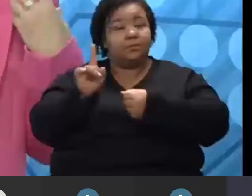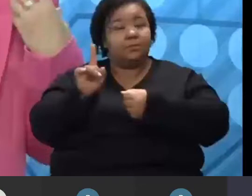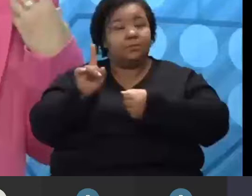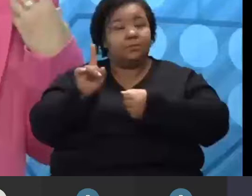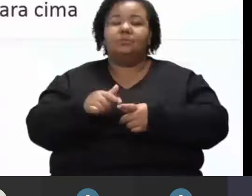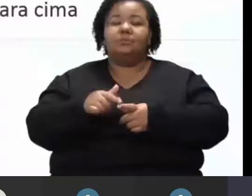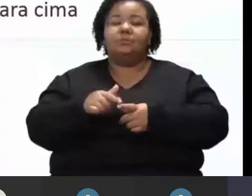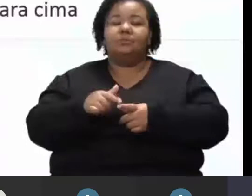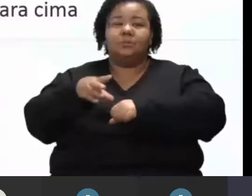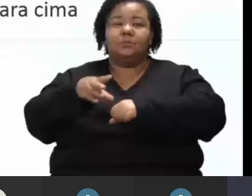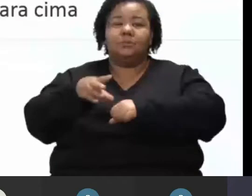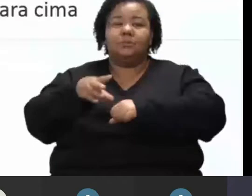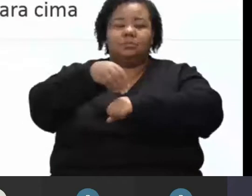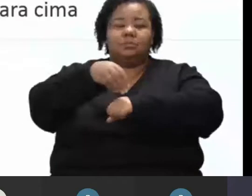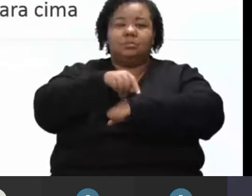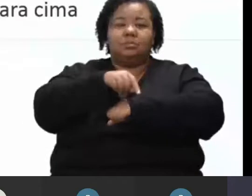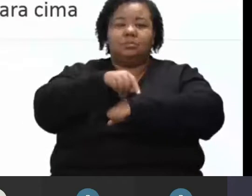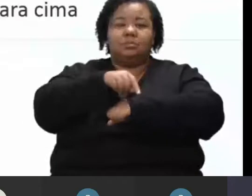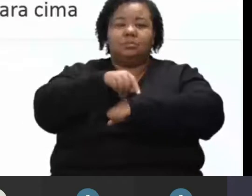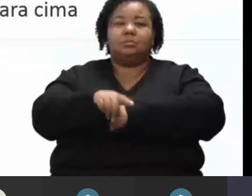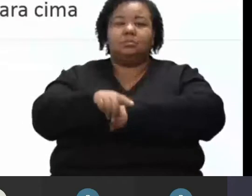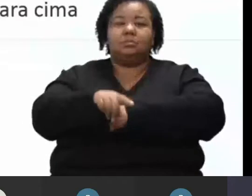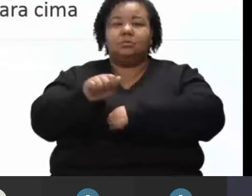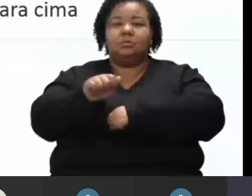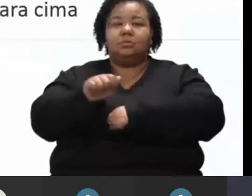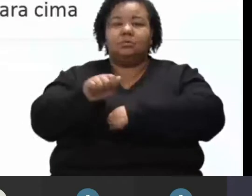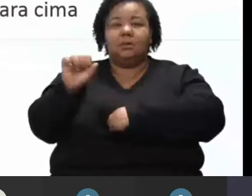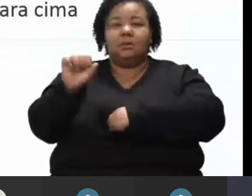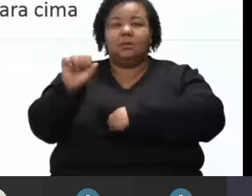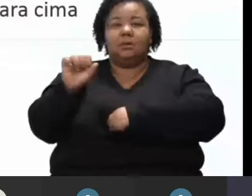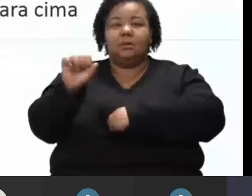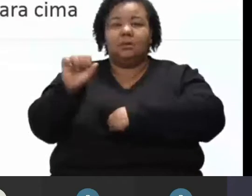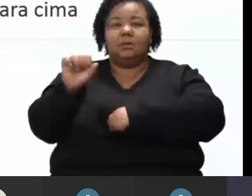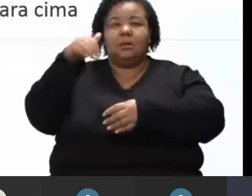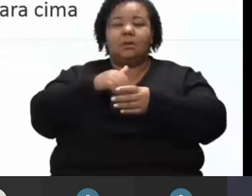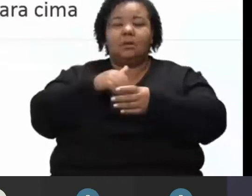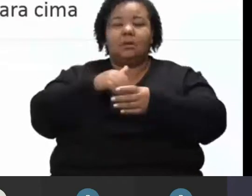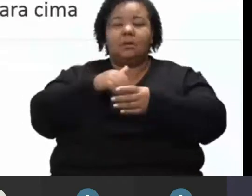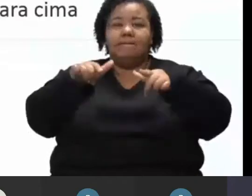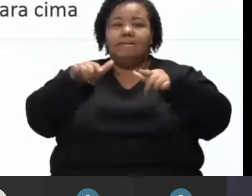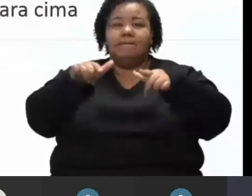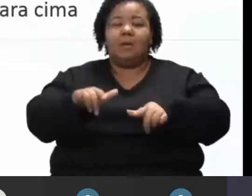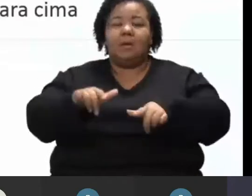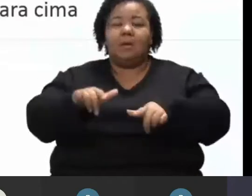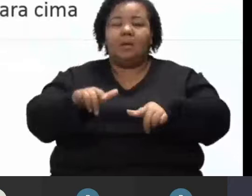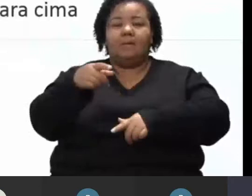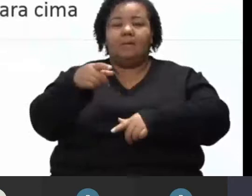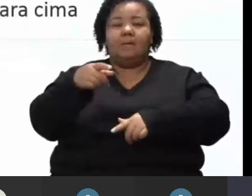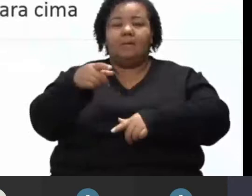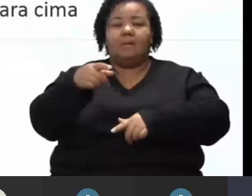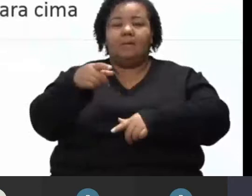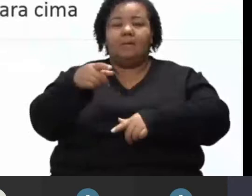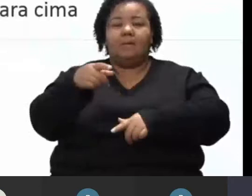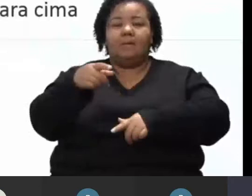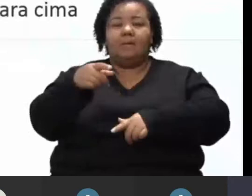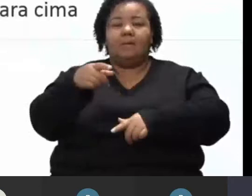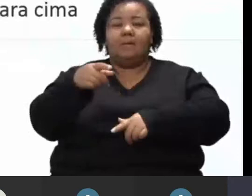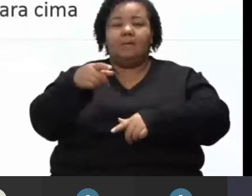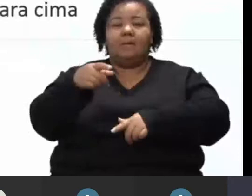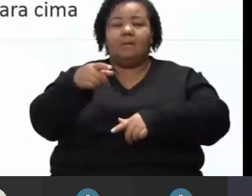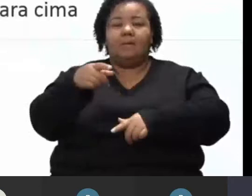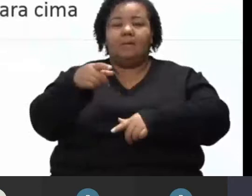que você vai distribuir esse meio de cultura nas placas de Petri. Então, cada placa de Petri, ela é